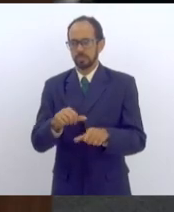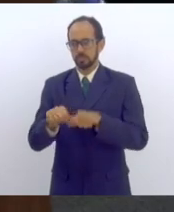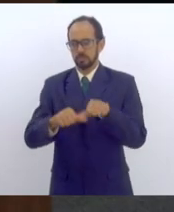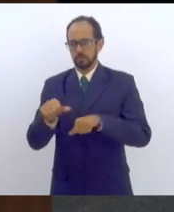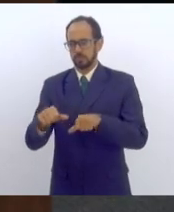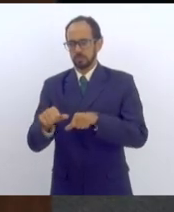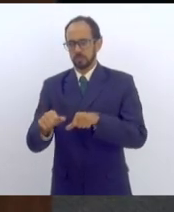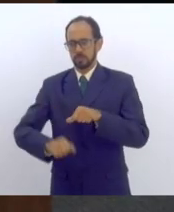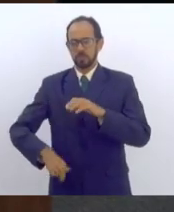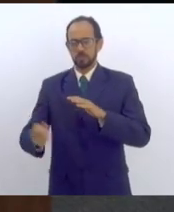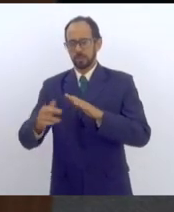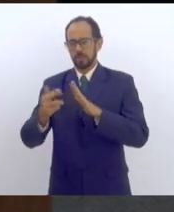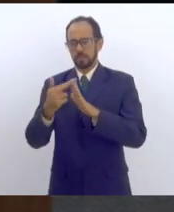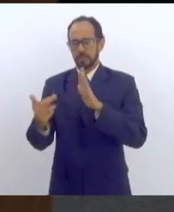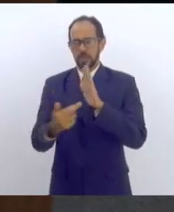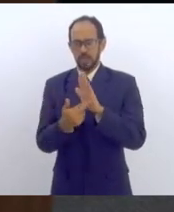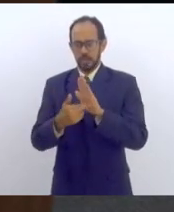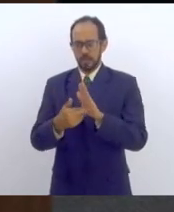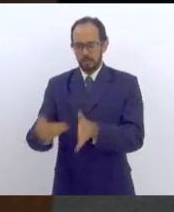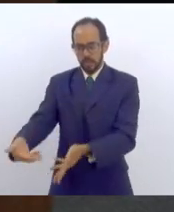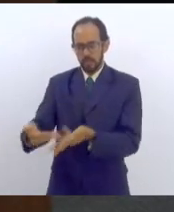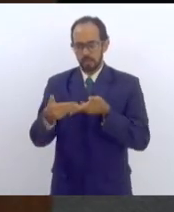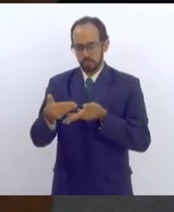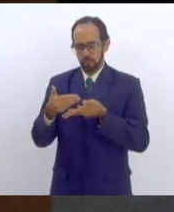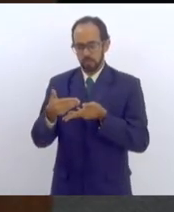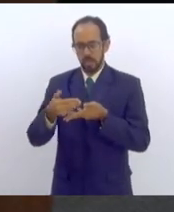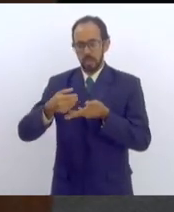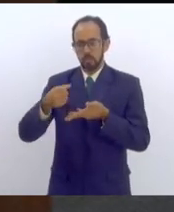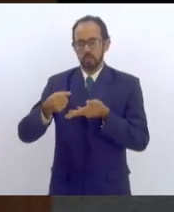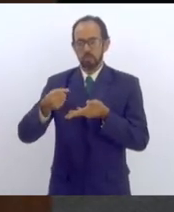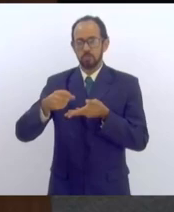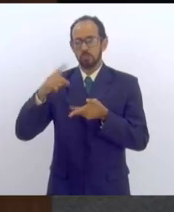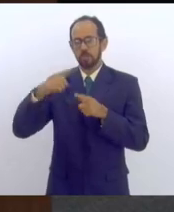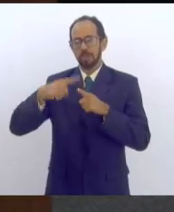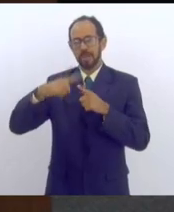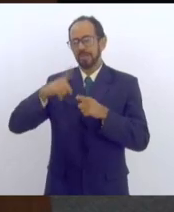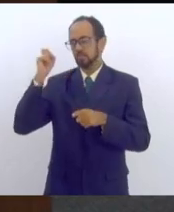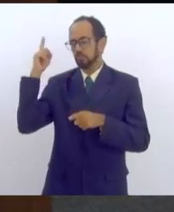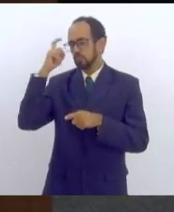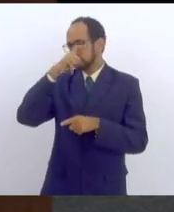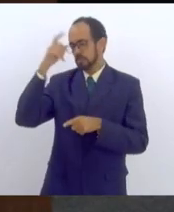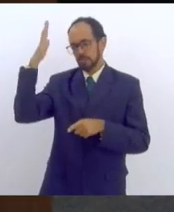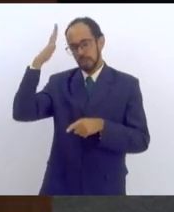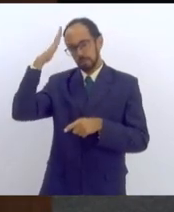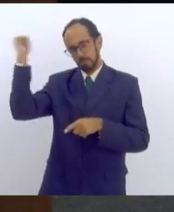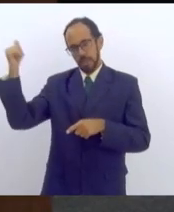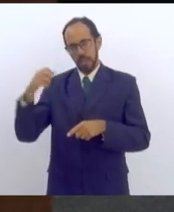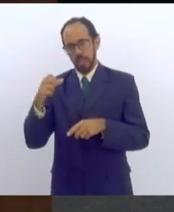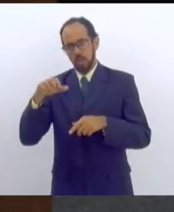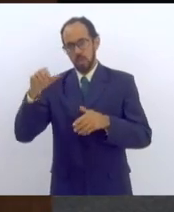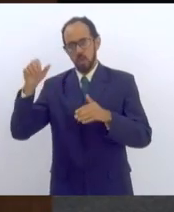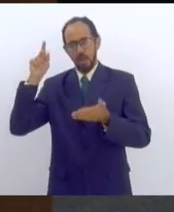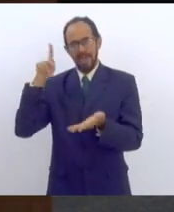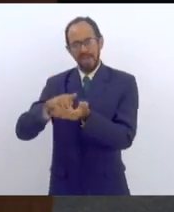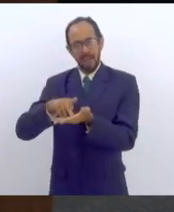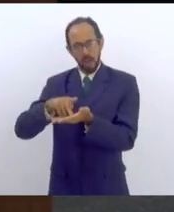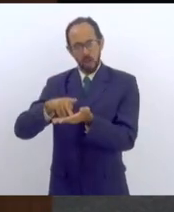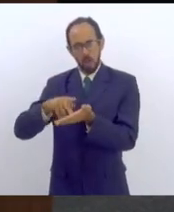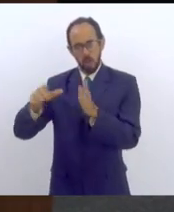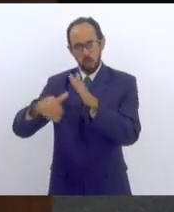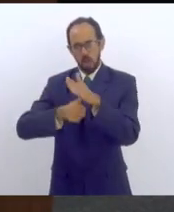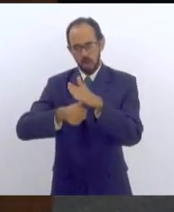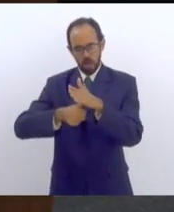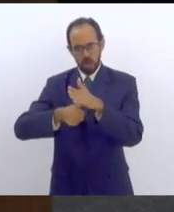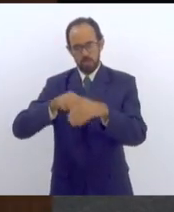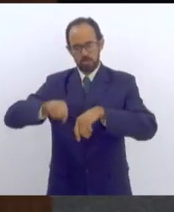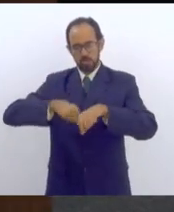das ocorrências. Era difícil saber o número real de roubos e furtos de bicicleta, entendendo